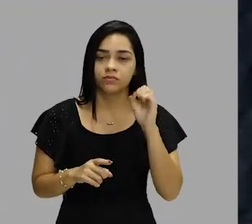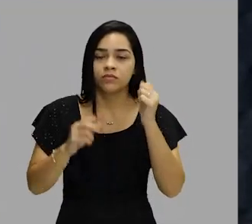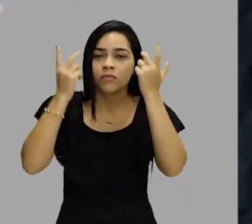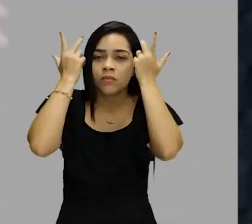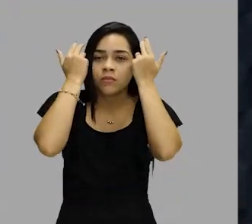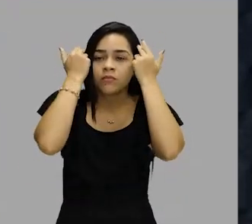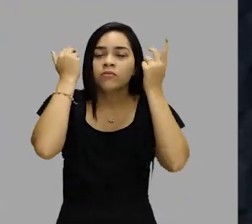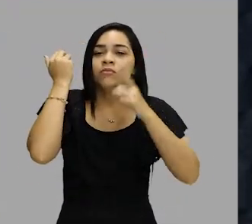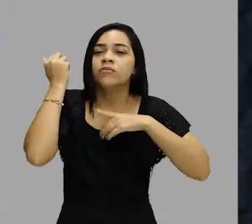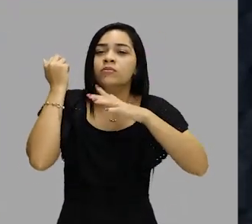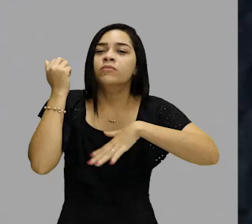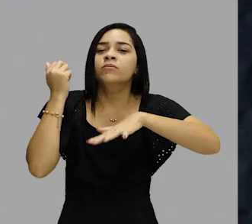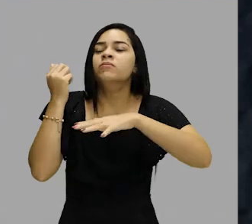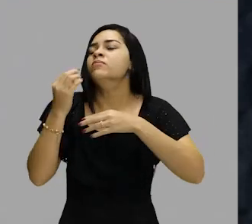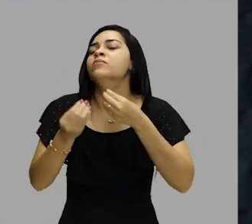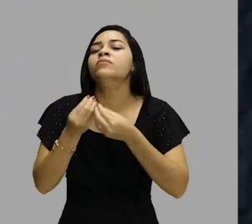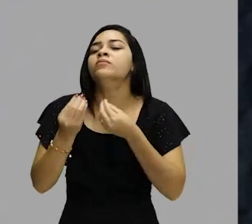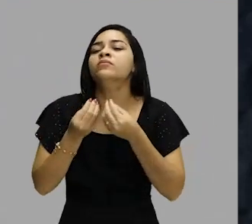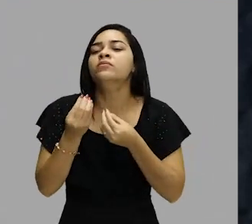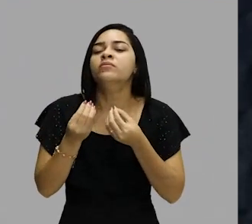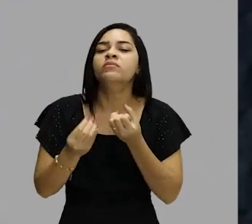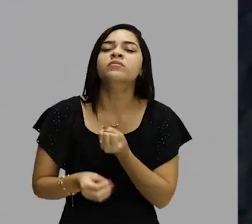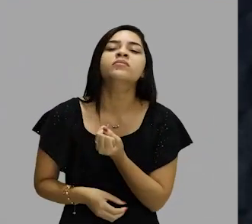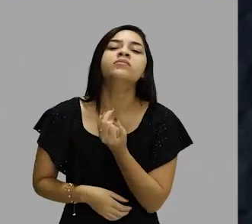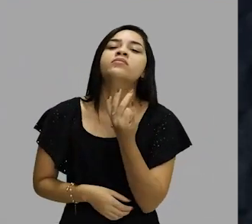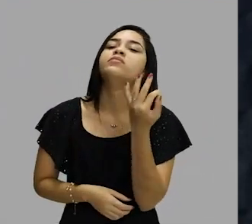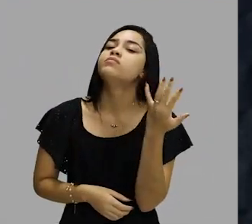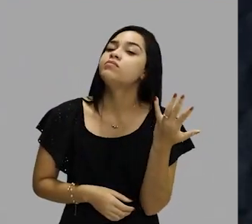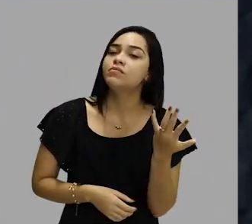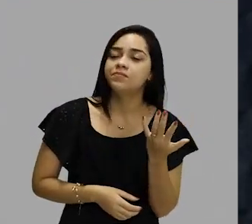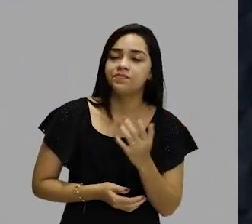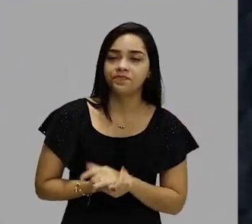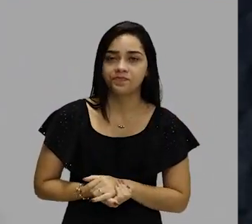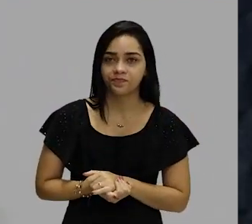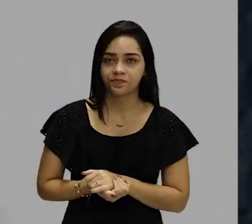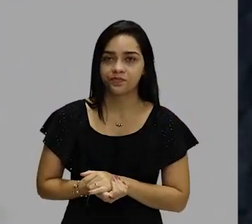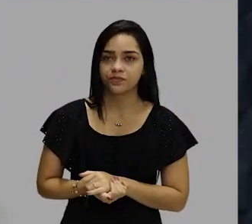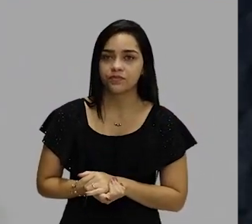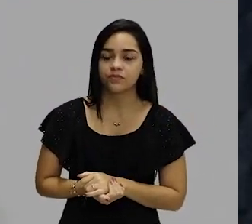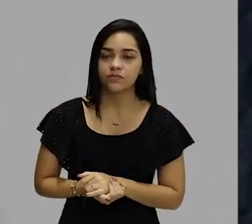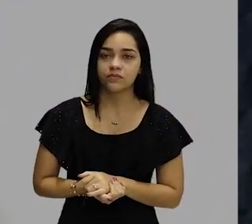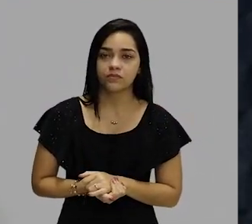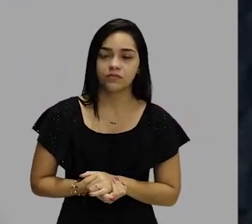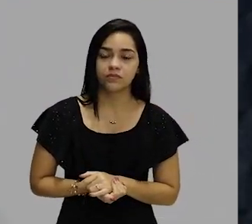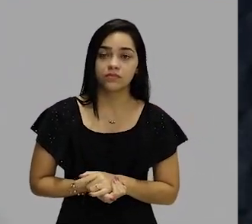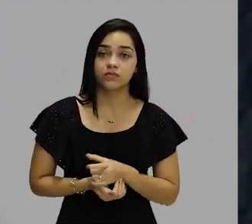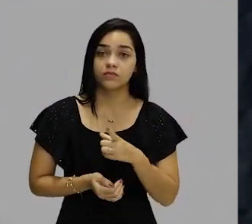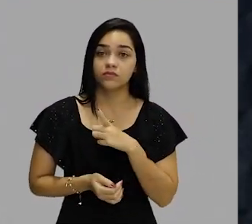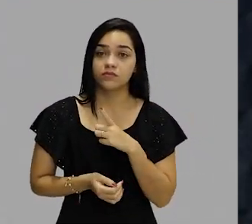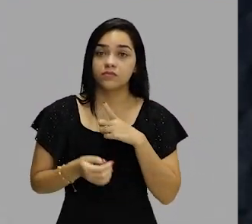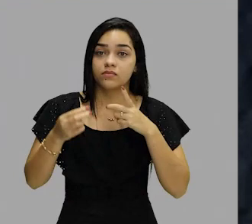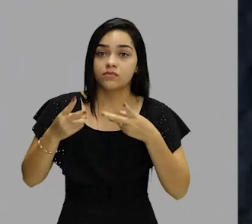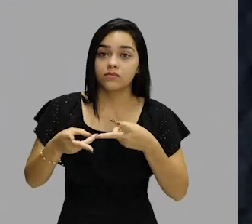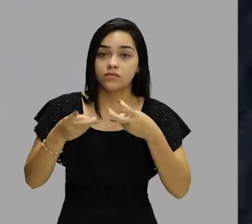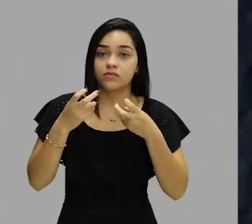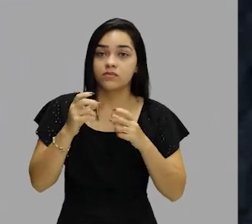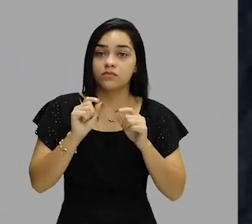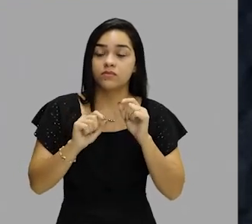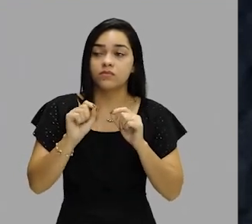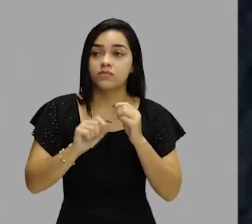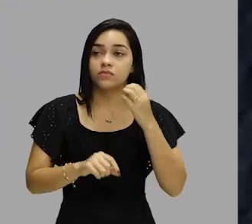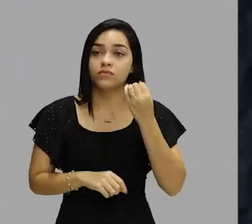nessa região. Como é que eles faziam essa contabilização? Bem, eles foram observar qual